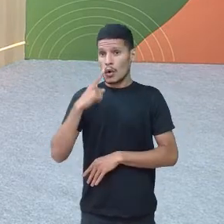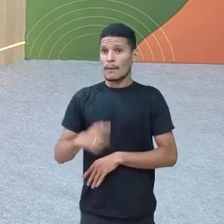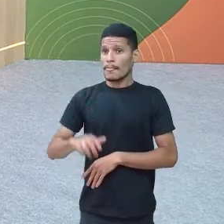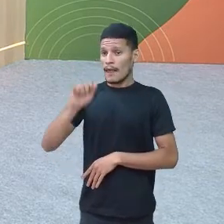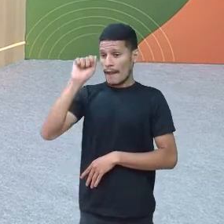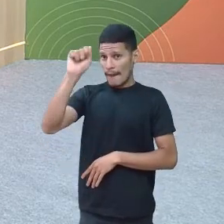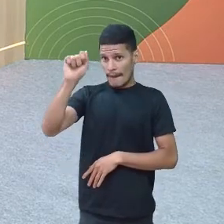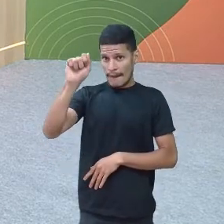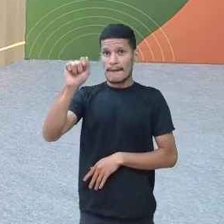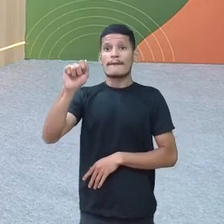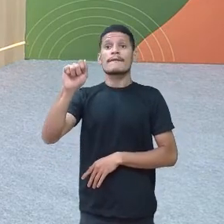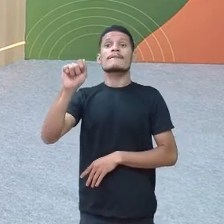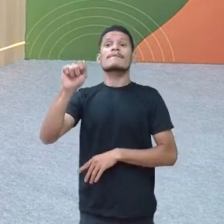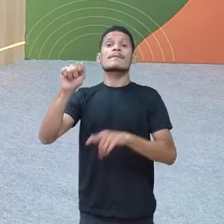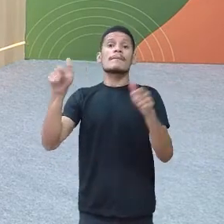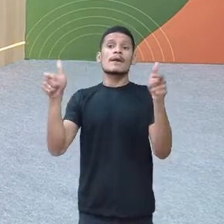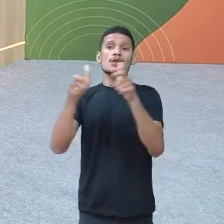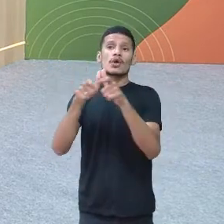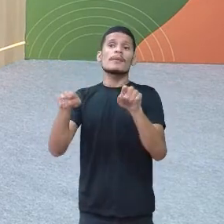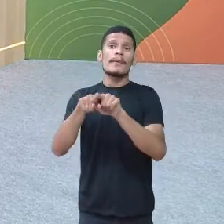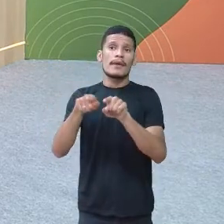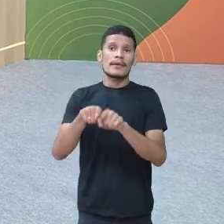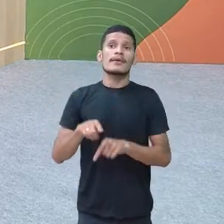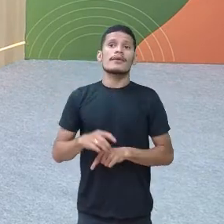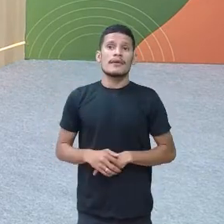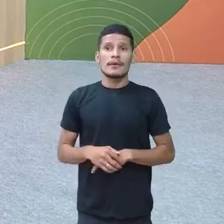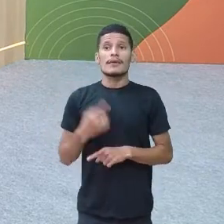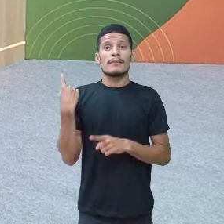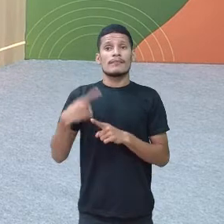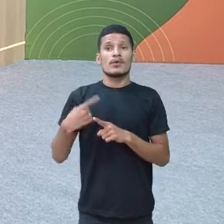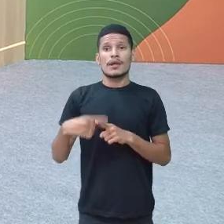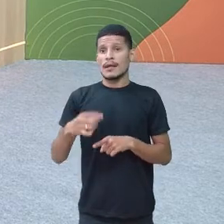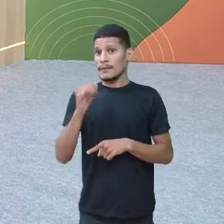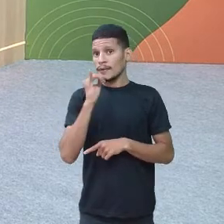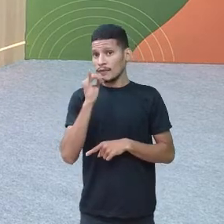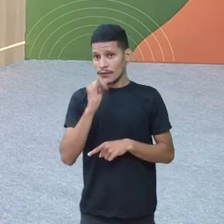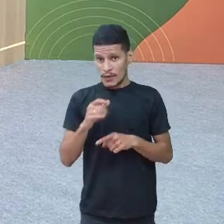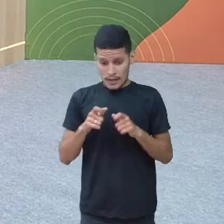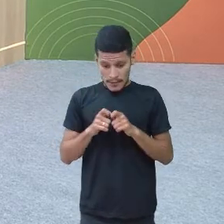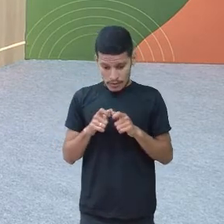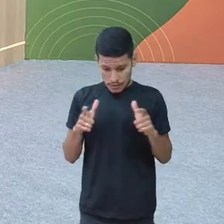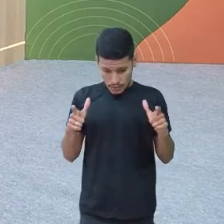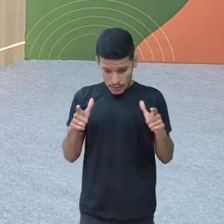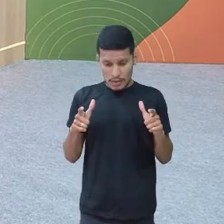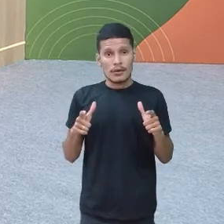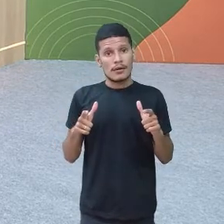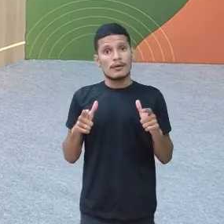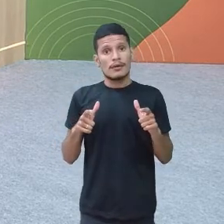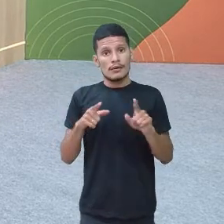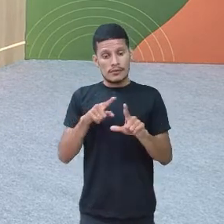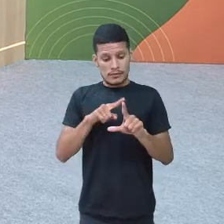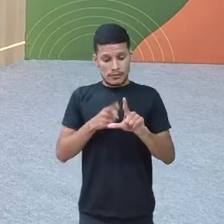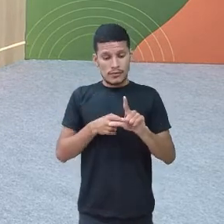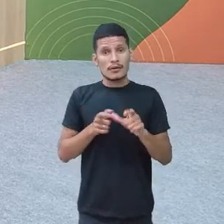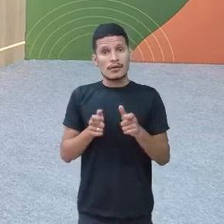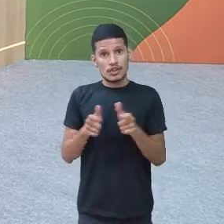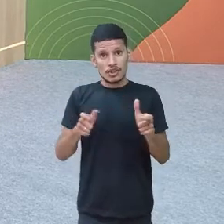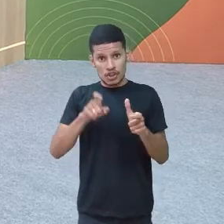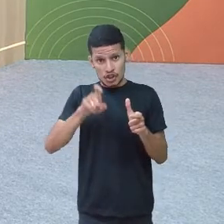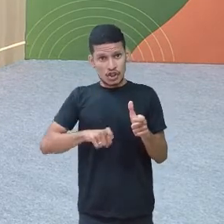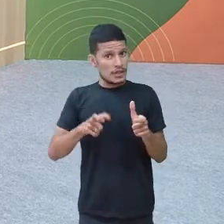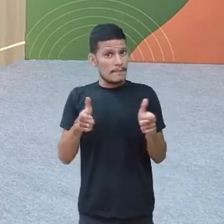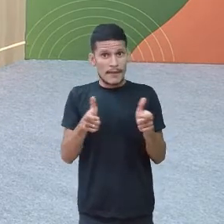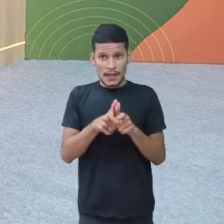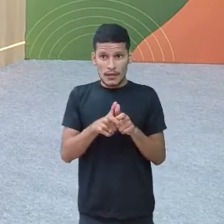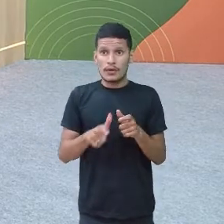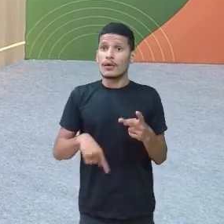A, ele é pequeno também, porque a abertura desse ângulo X é pequenininha. Se eu observar